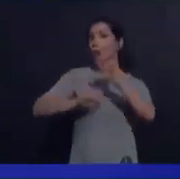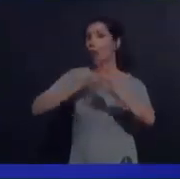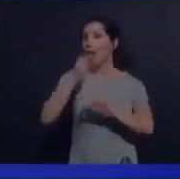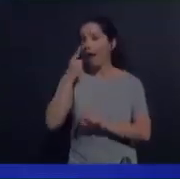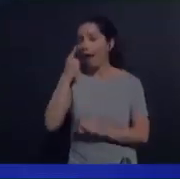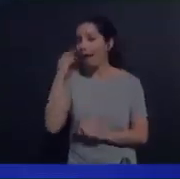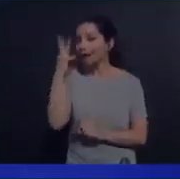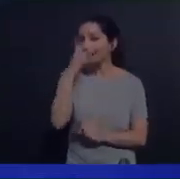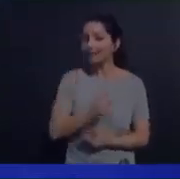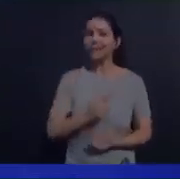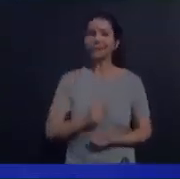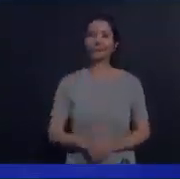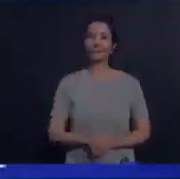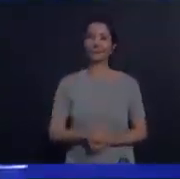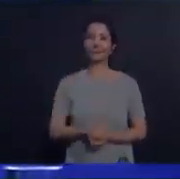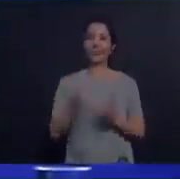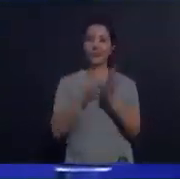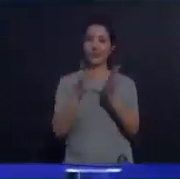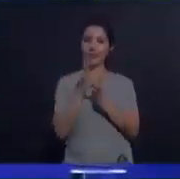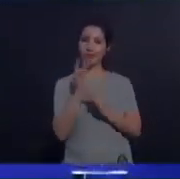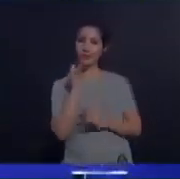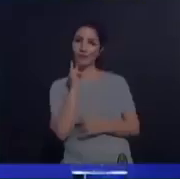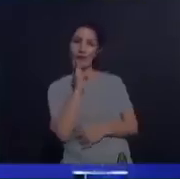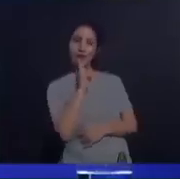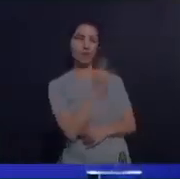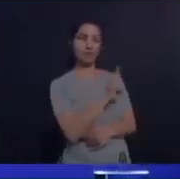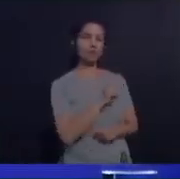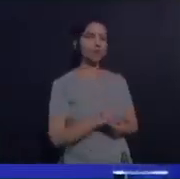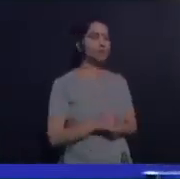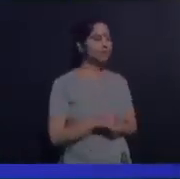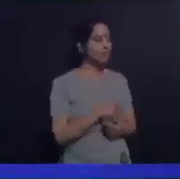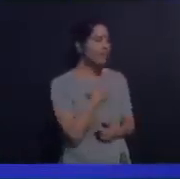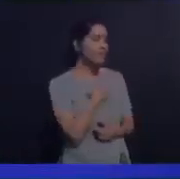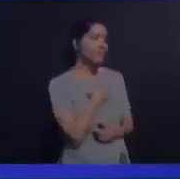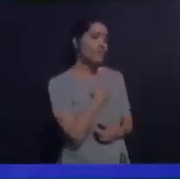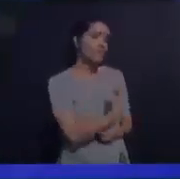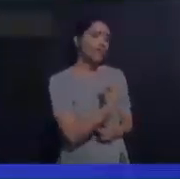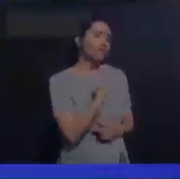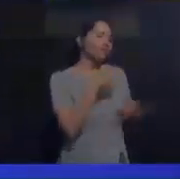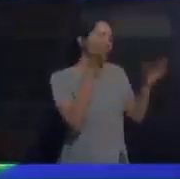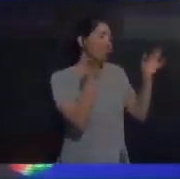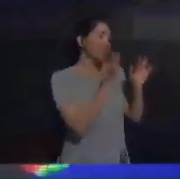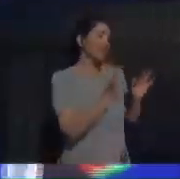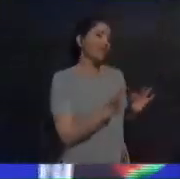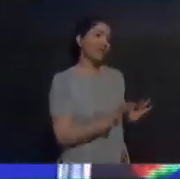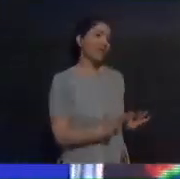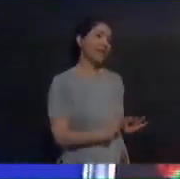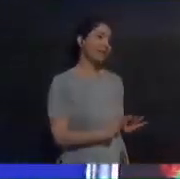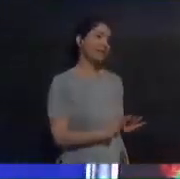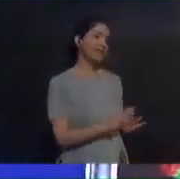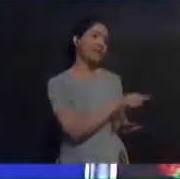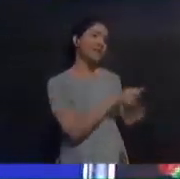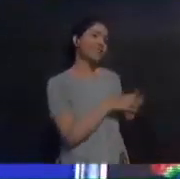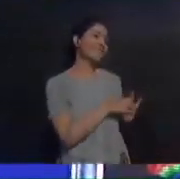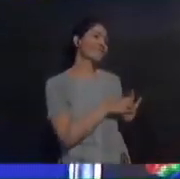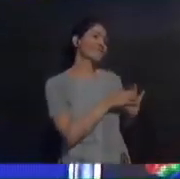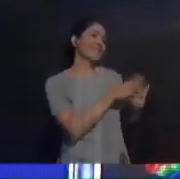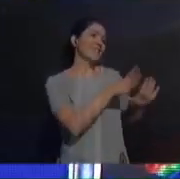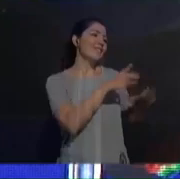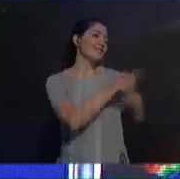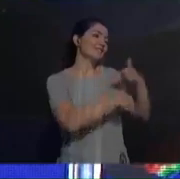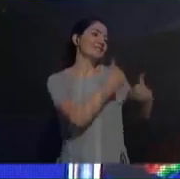linda! Ele falou assim comigo: filha, eu estou tão feliz com o que você tem deixado eu fazer na sua